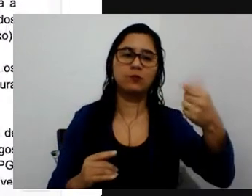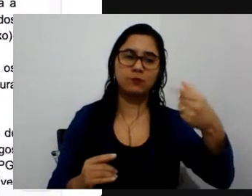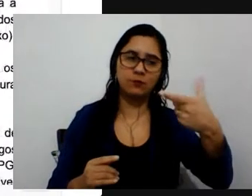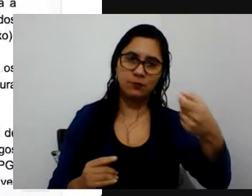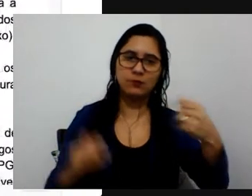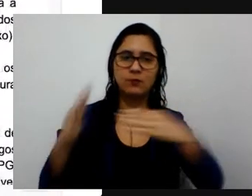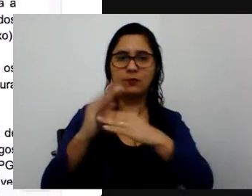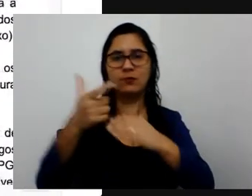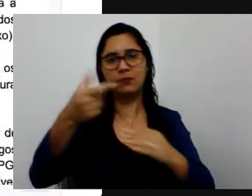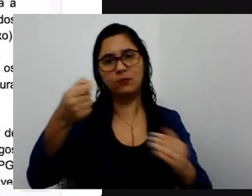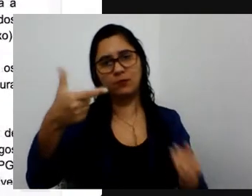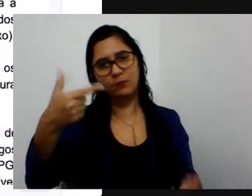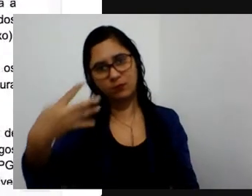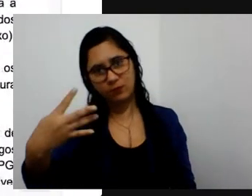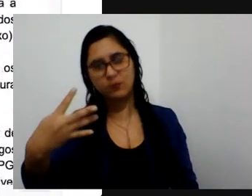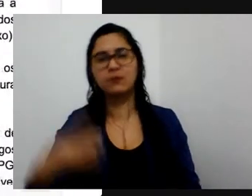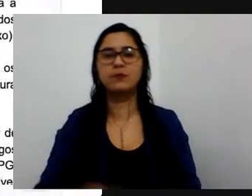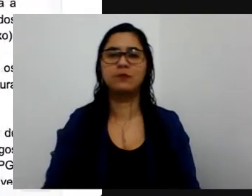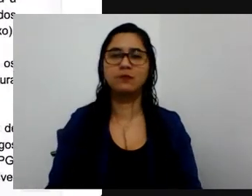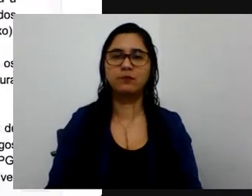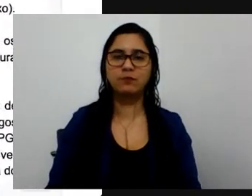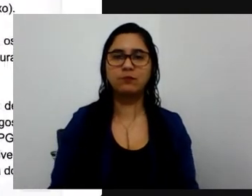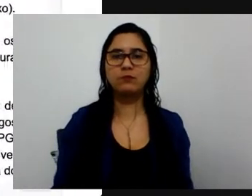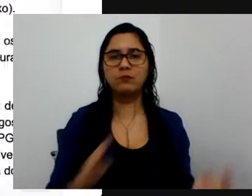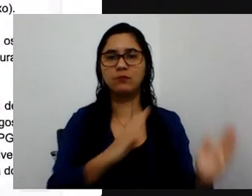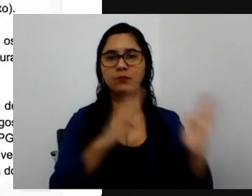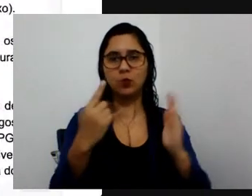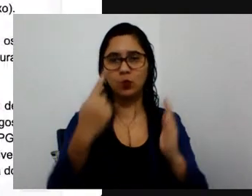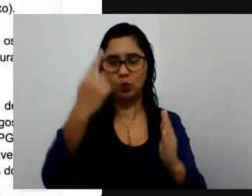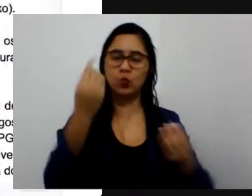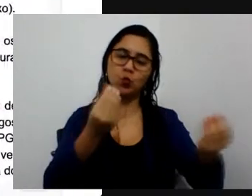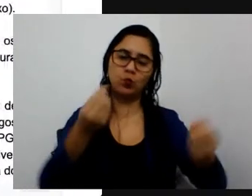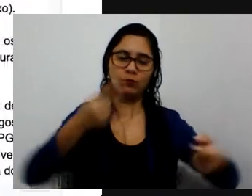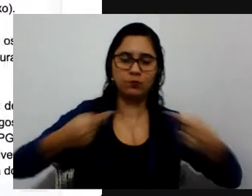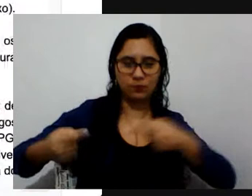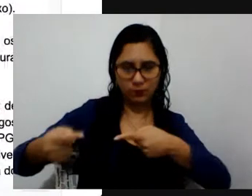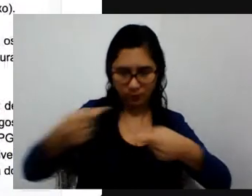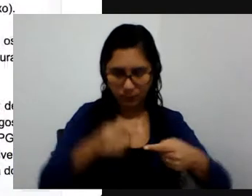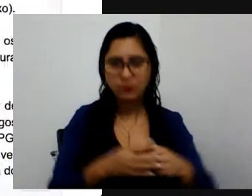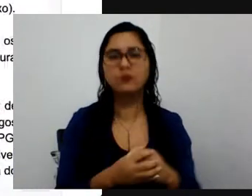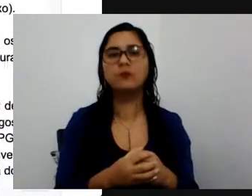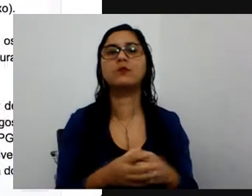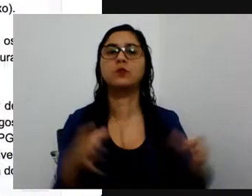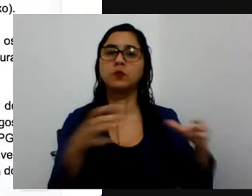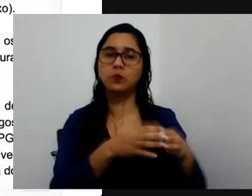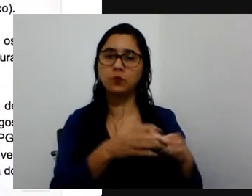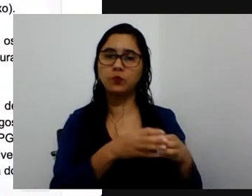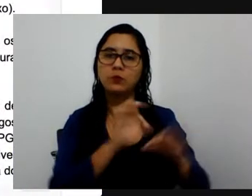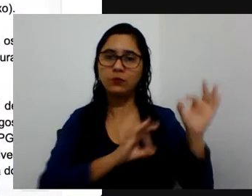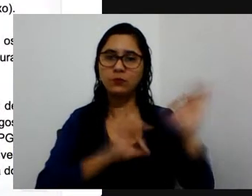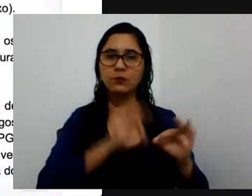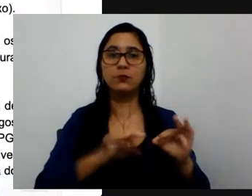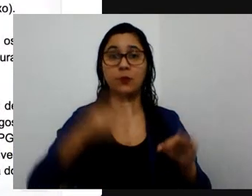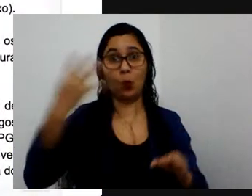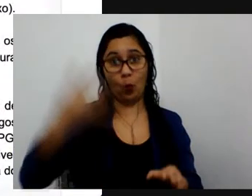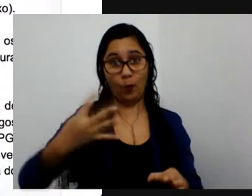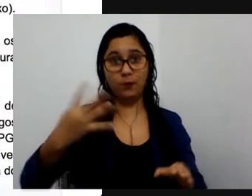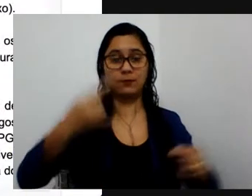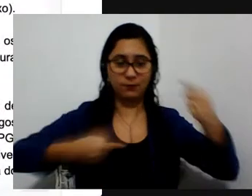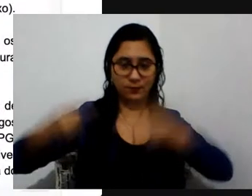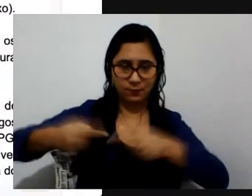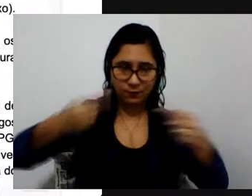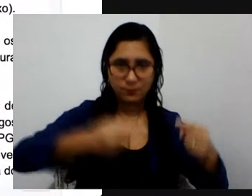2024. Seção 1 da realização dos debates. A Comissão Eleitoral organizará quatro debates entre as